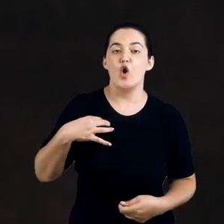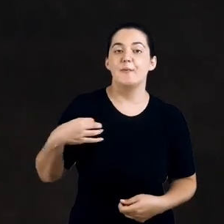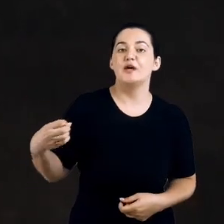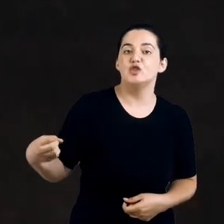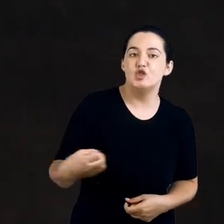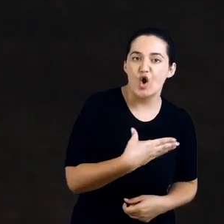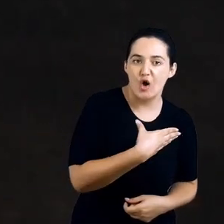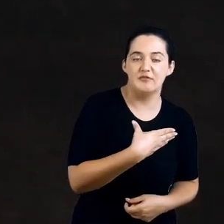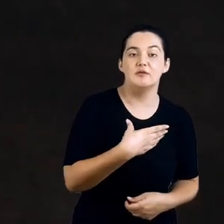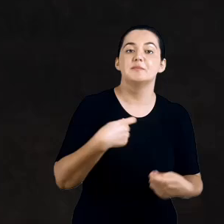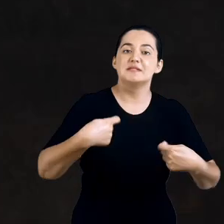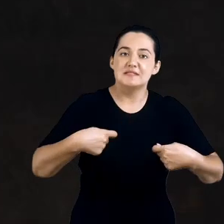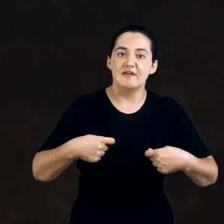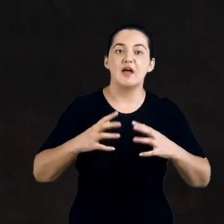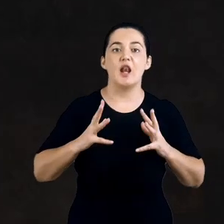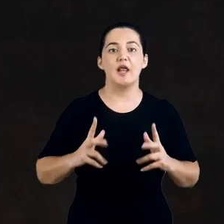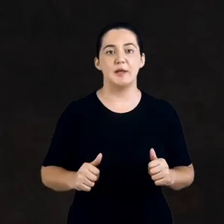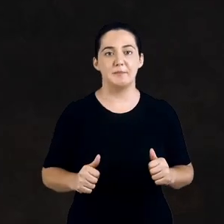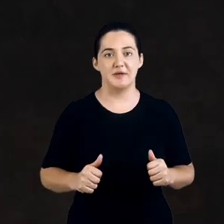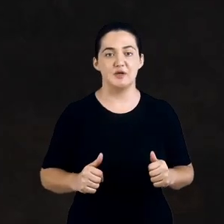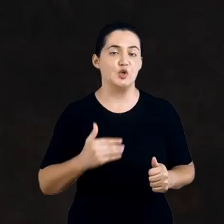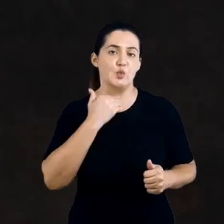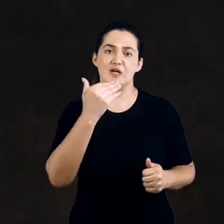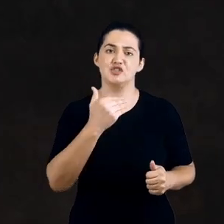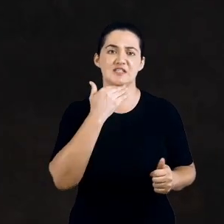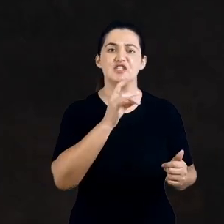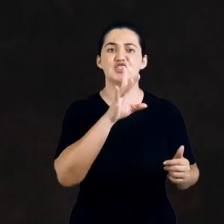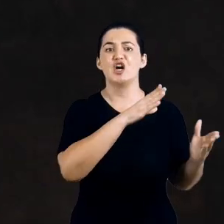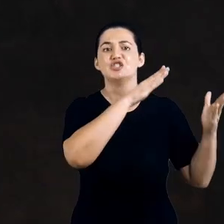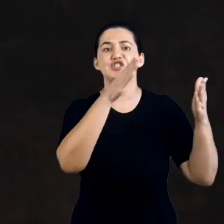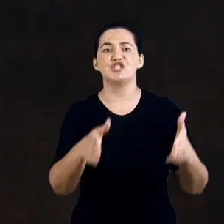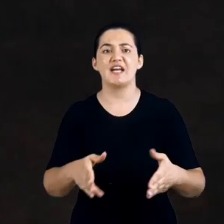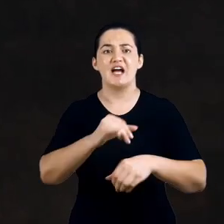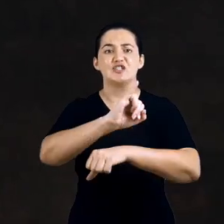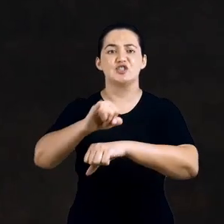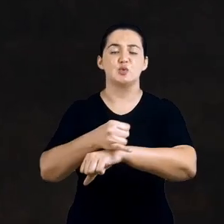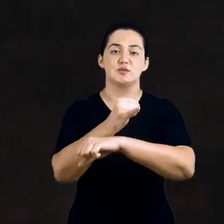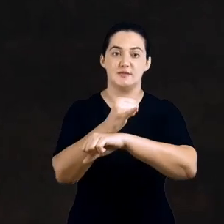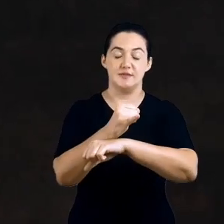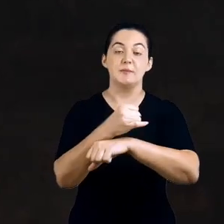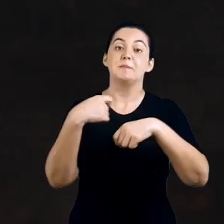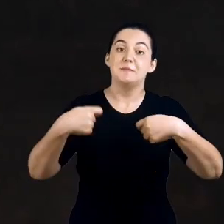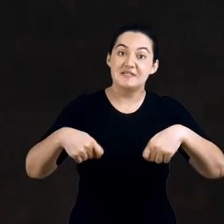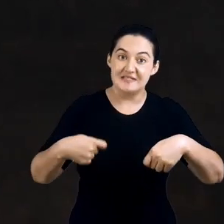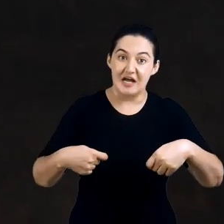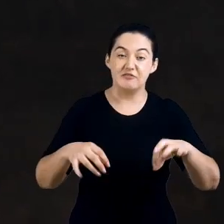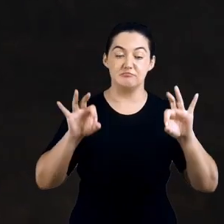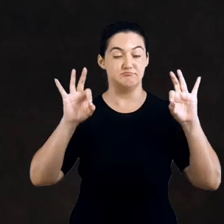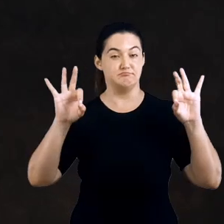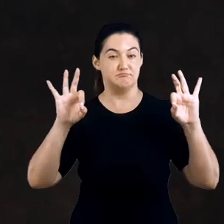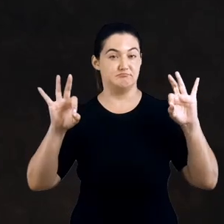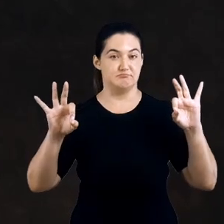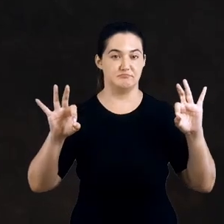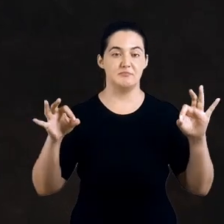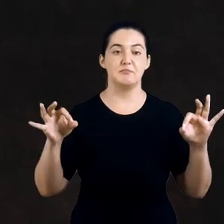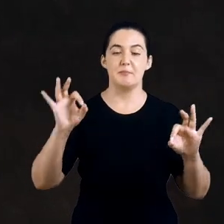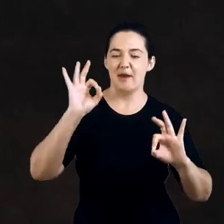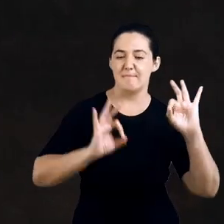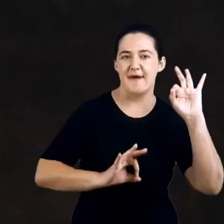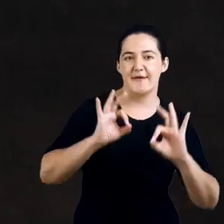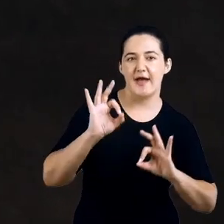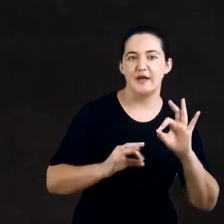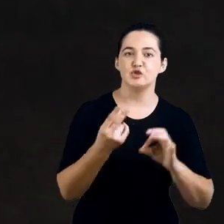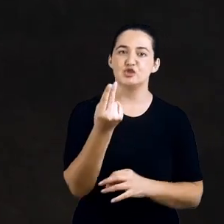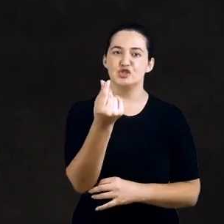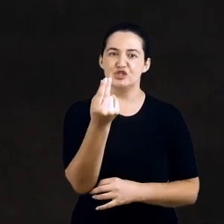de Deus, adorar perante o Senhor, não bastava vir a Jerusalém. Você tinha que vir a Jerusalém muito preparado.